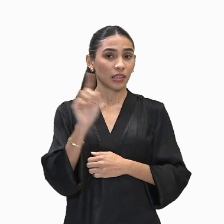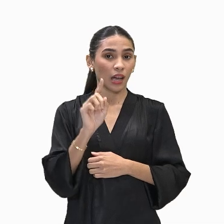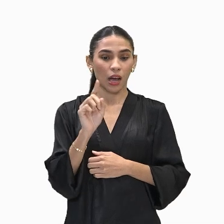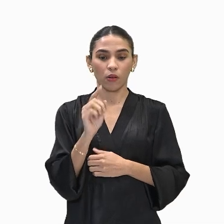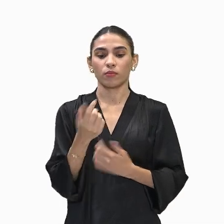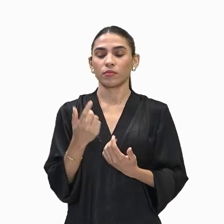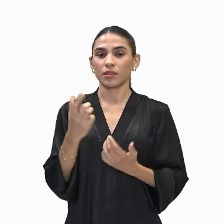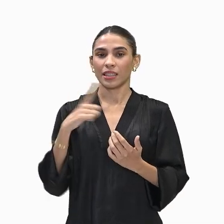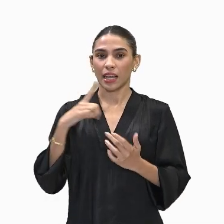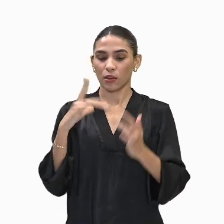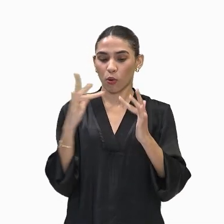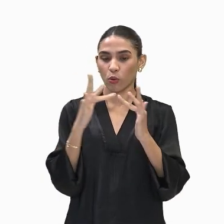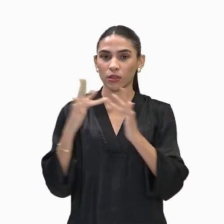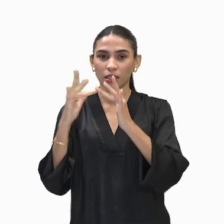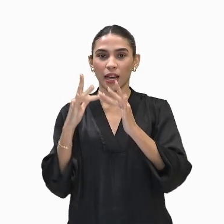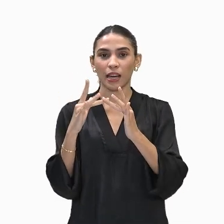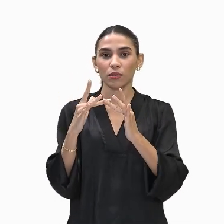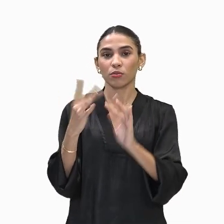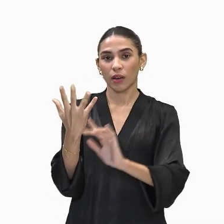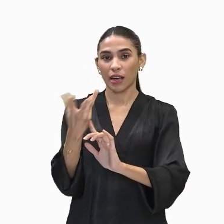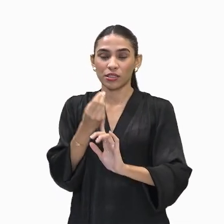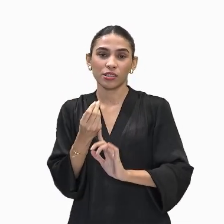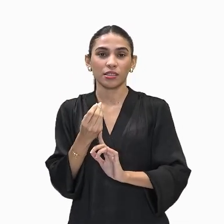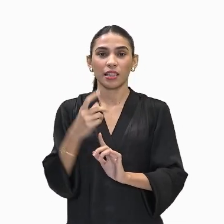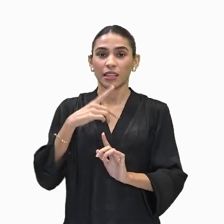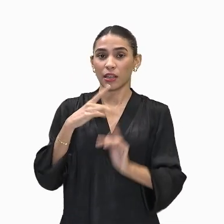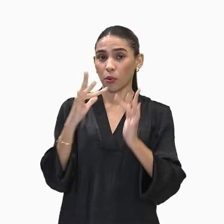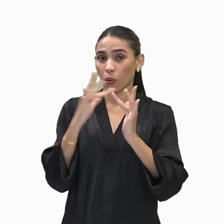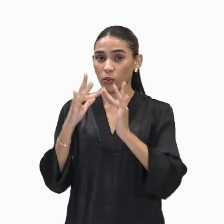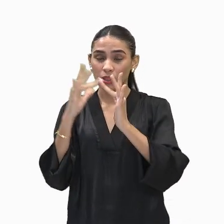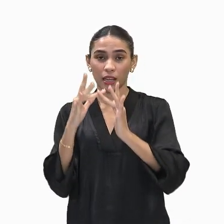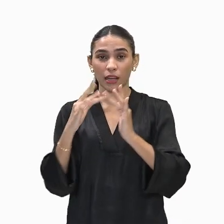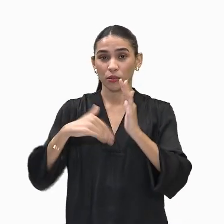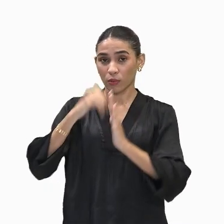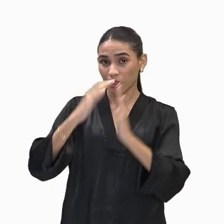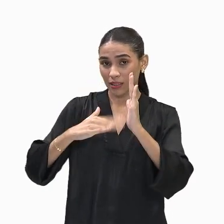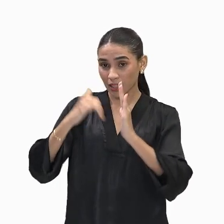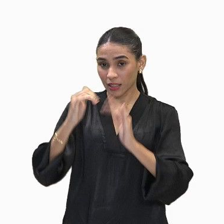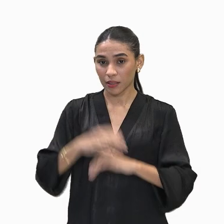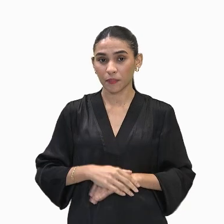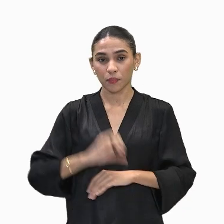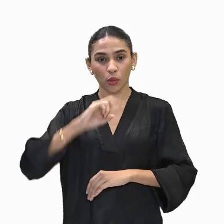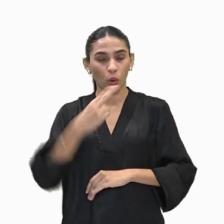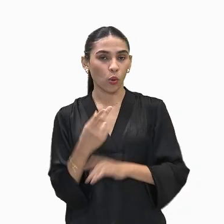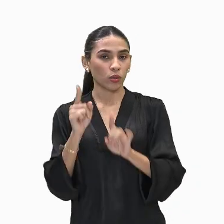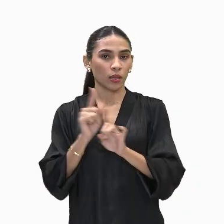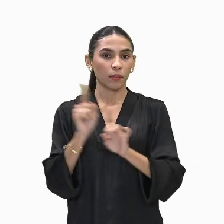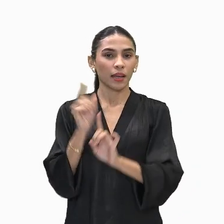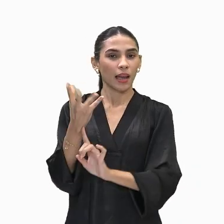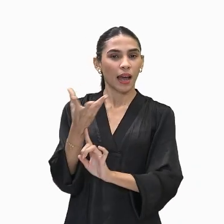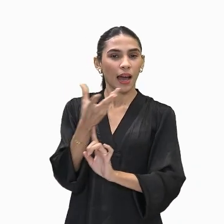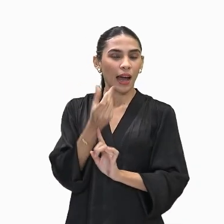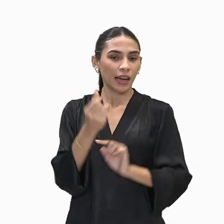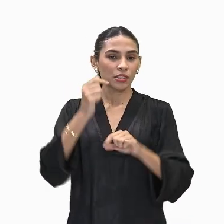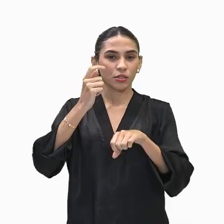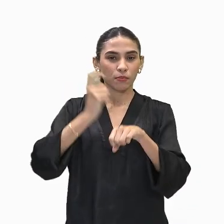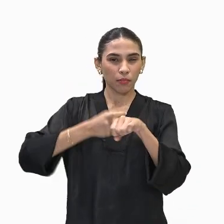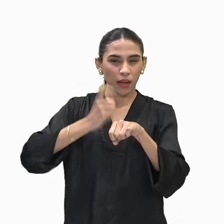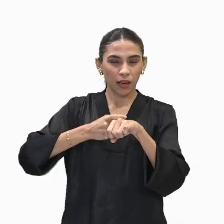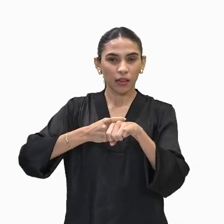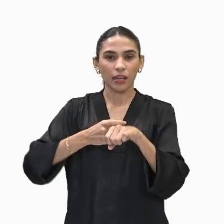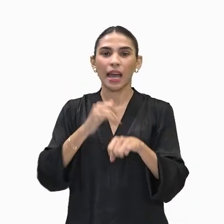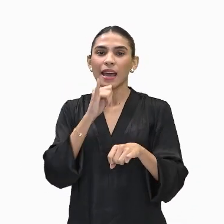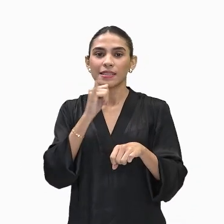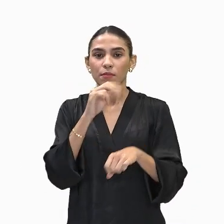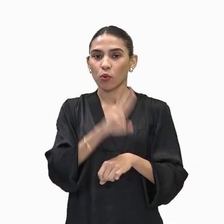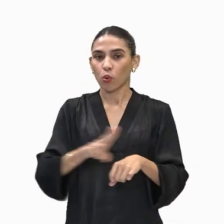obra. Então, ela se remete à escultura ou a uma arte-objeto com o uso do espaço